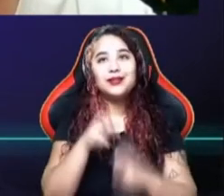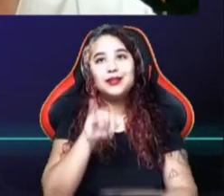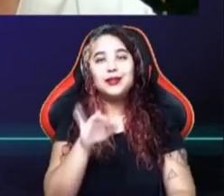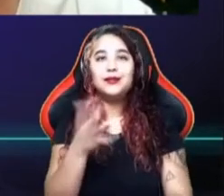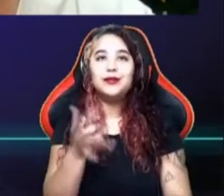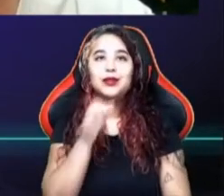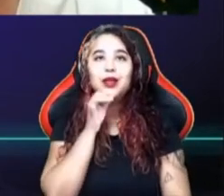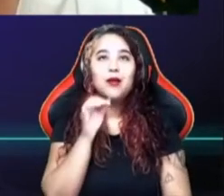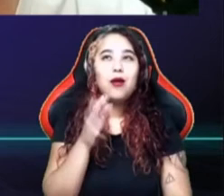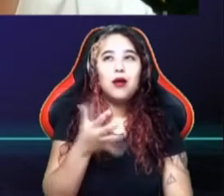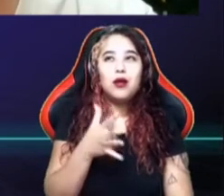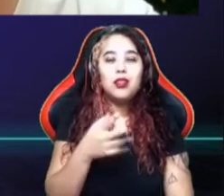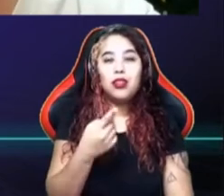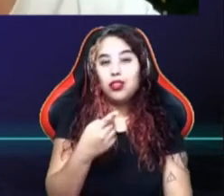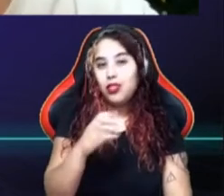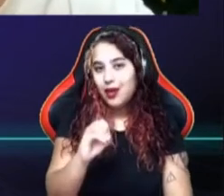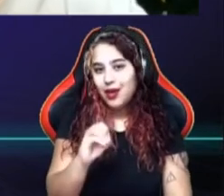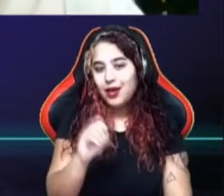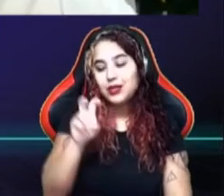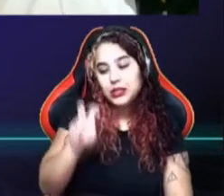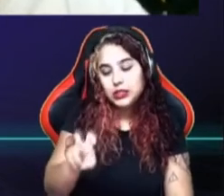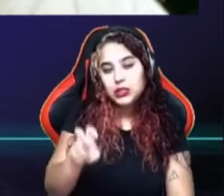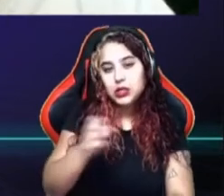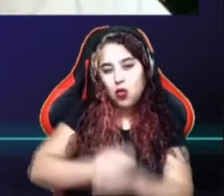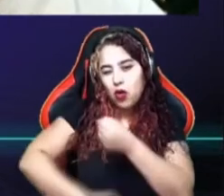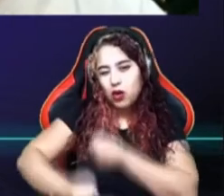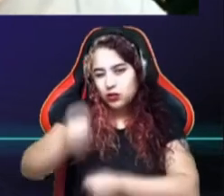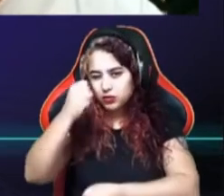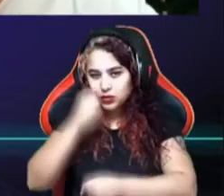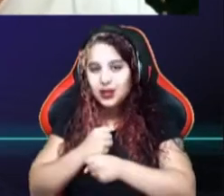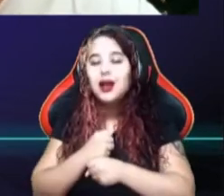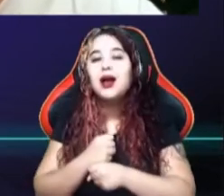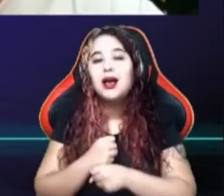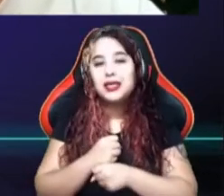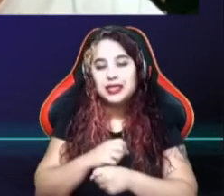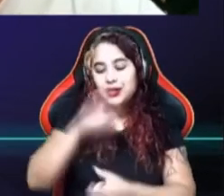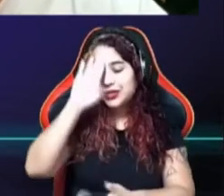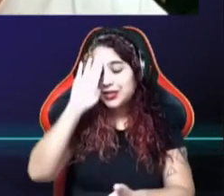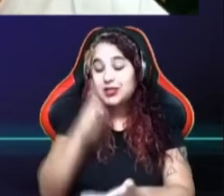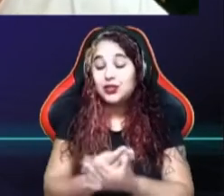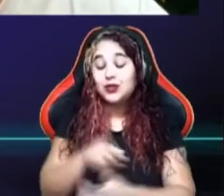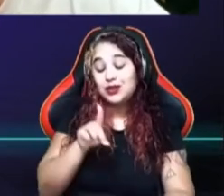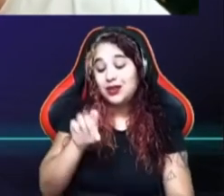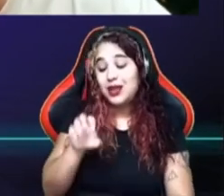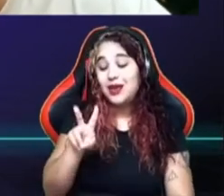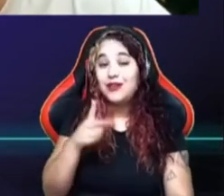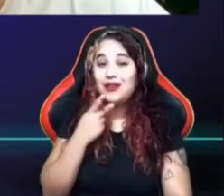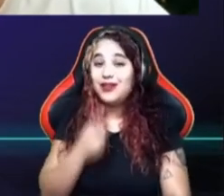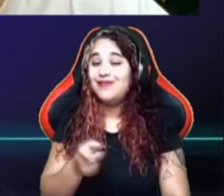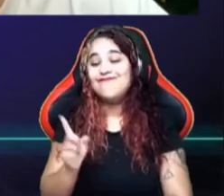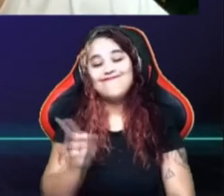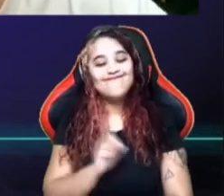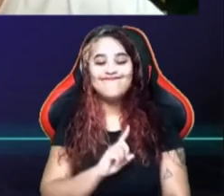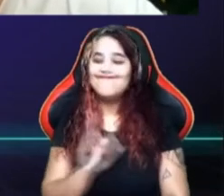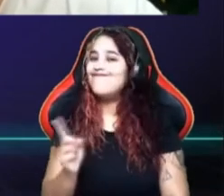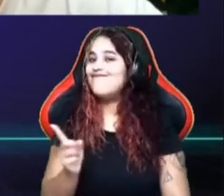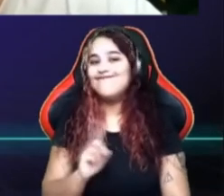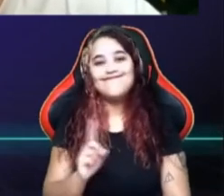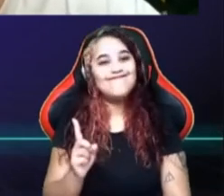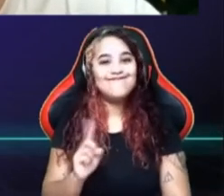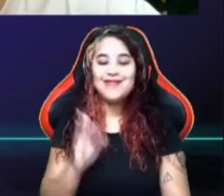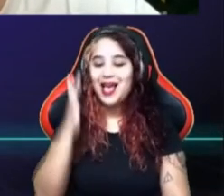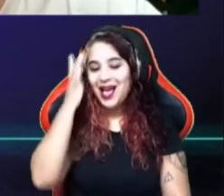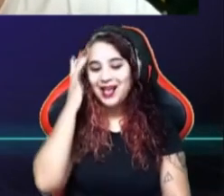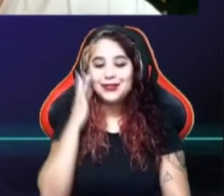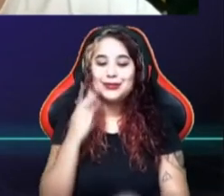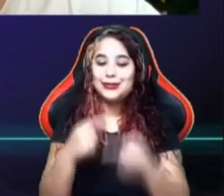algumas ações que hoje estão acontecendo, provavelmente os próprios desenvolvedores iam falar assim, pô, não vale a pena eu gastar esforço para fazer esse tipo